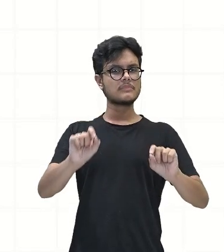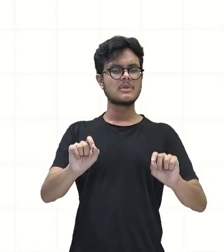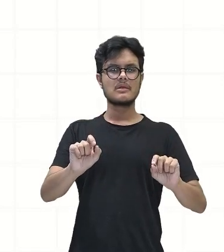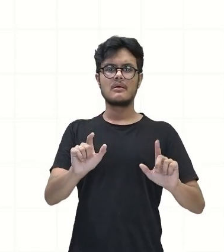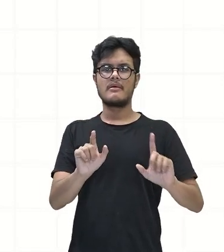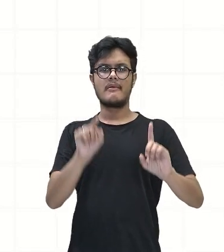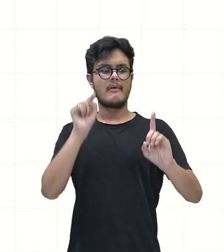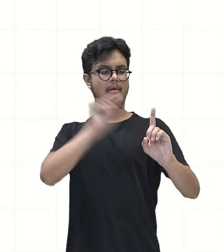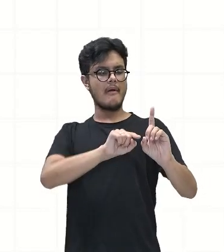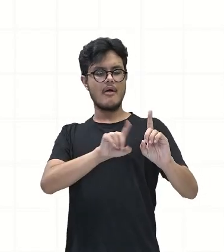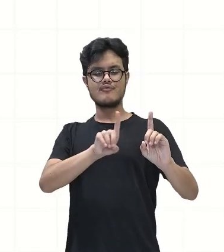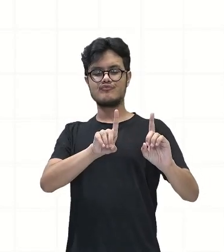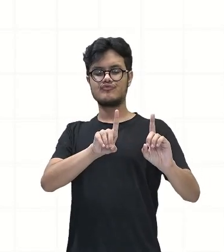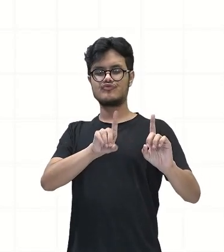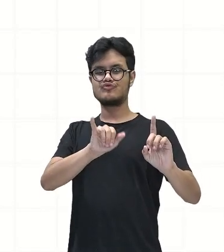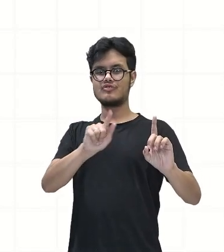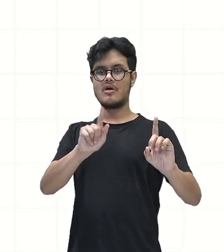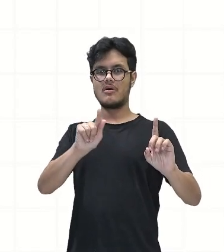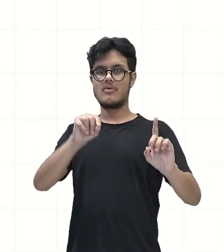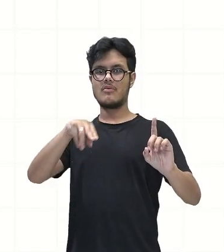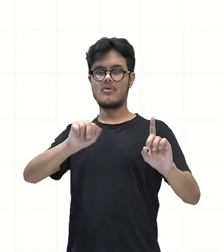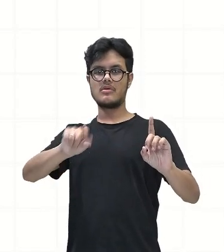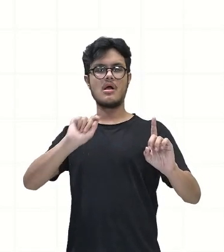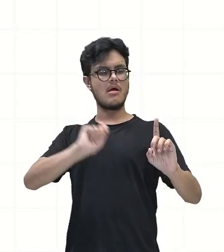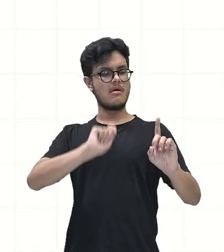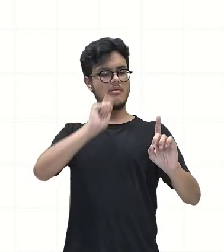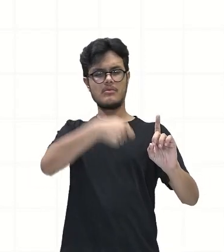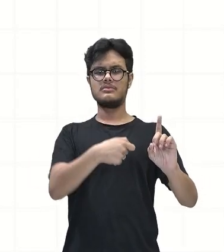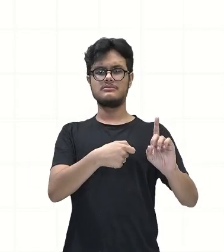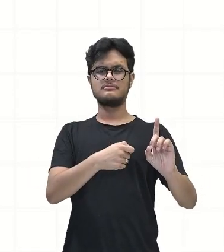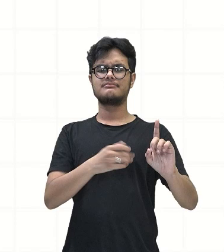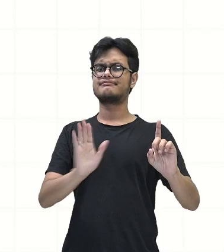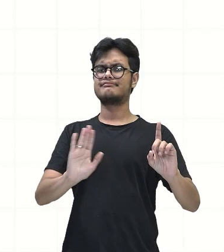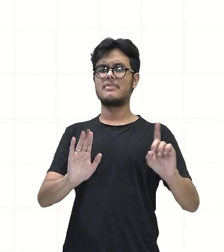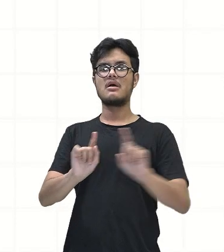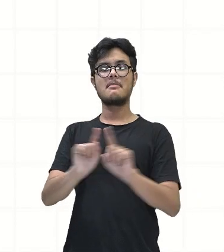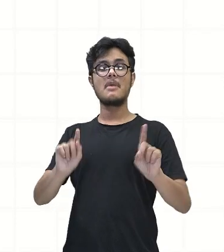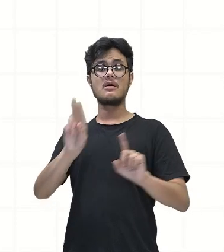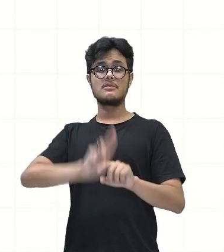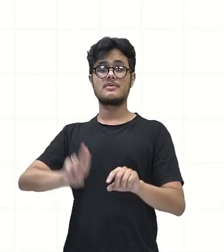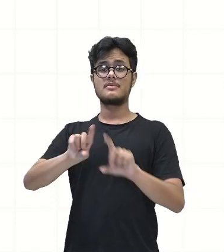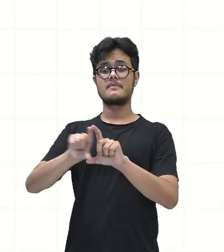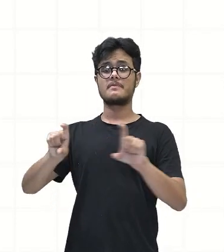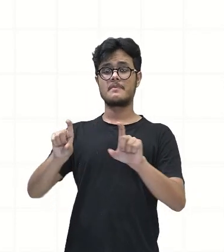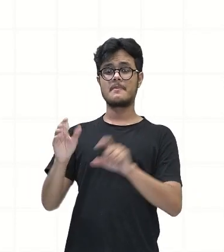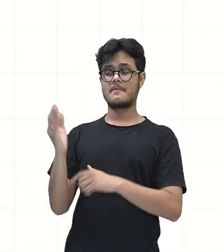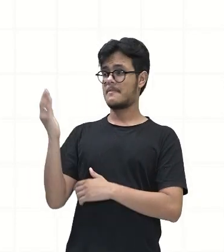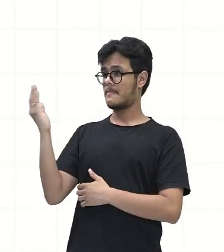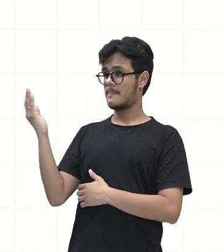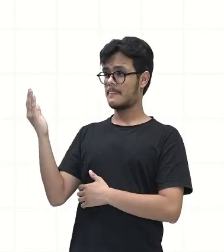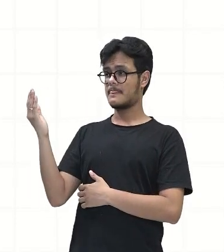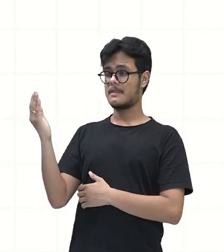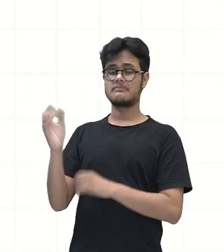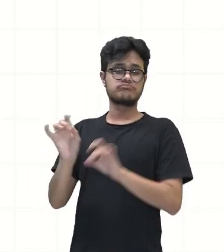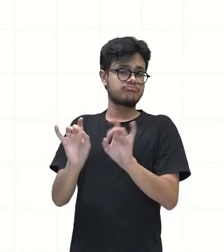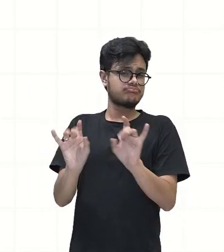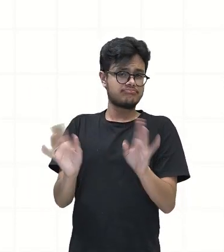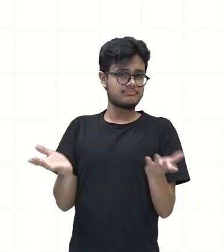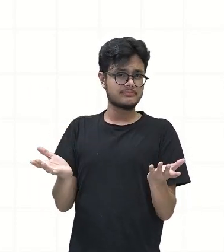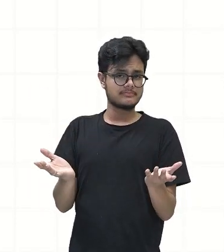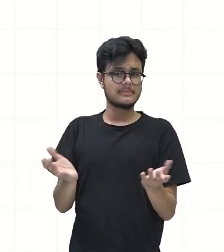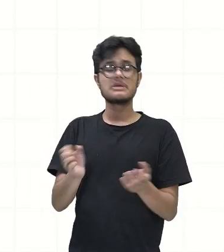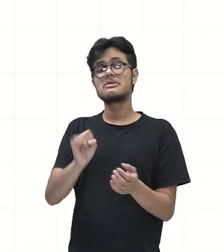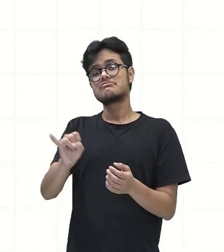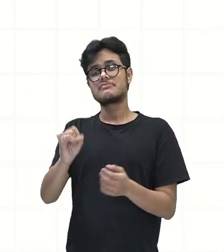diagonal de um quadrado. Basta você utilizar essa fórmula, né? E para utilizar a fórmula, você só vai precisar saber